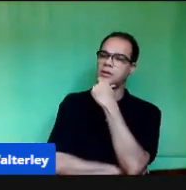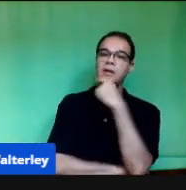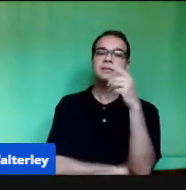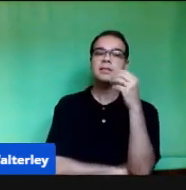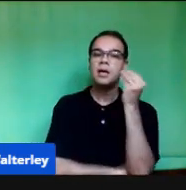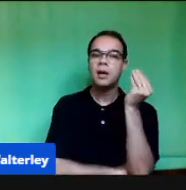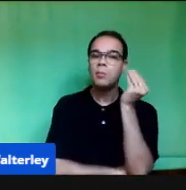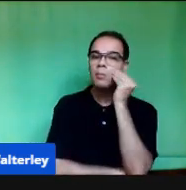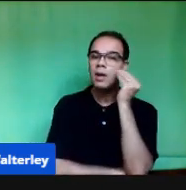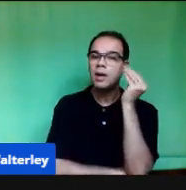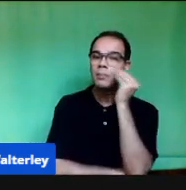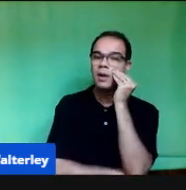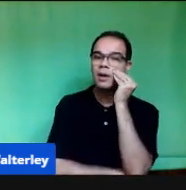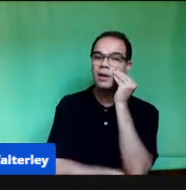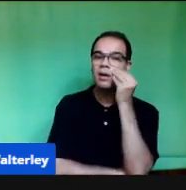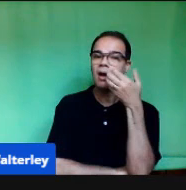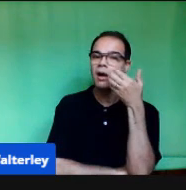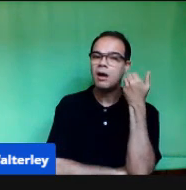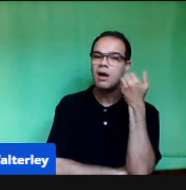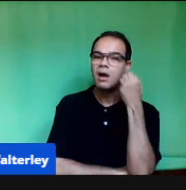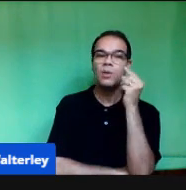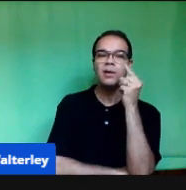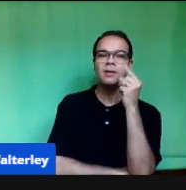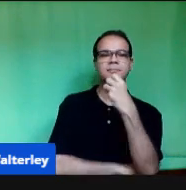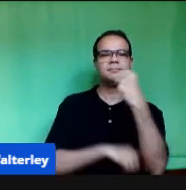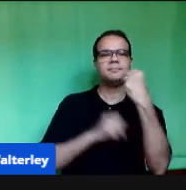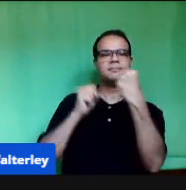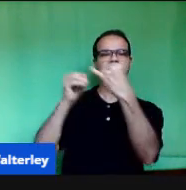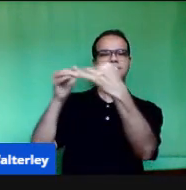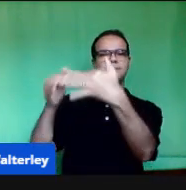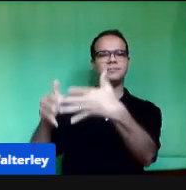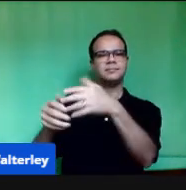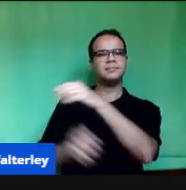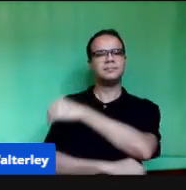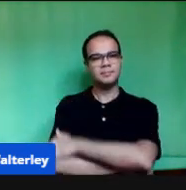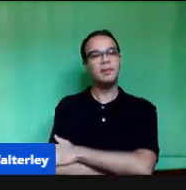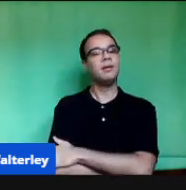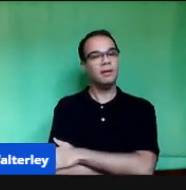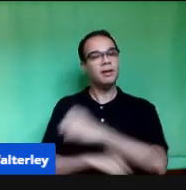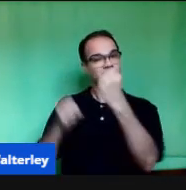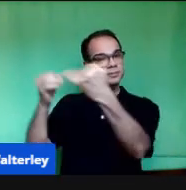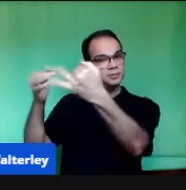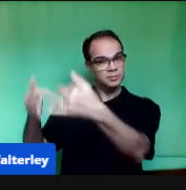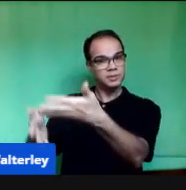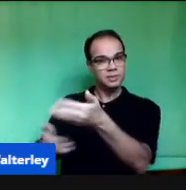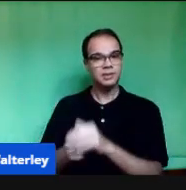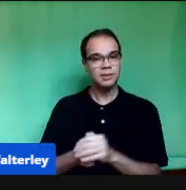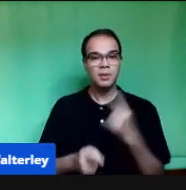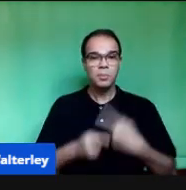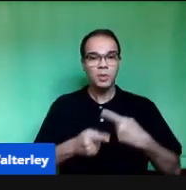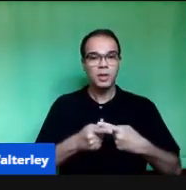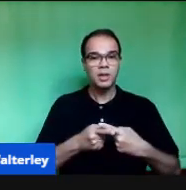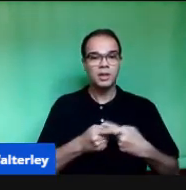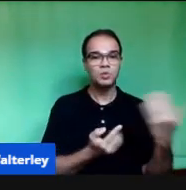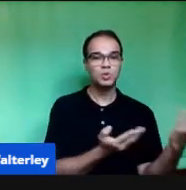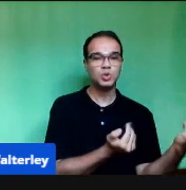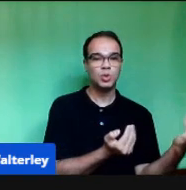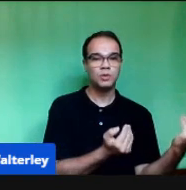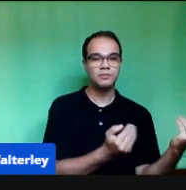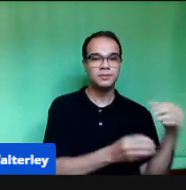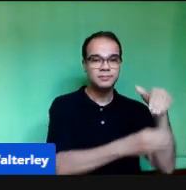importante dizer que o adolescente precisa que a escola faça é favorecer a ele uma formação